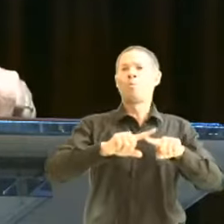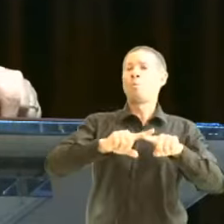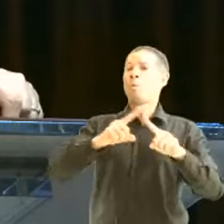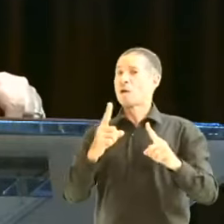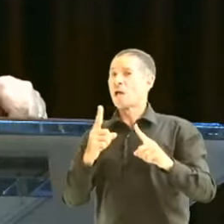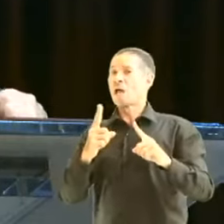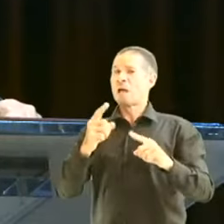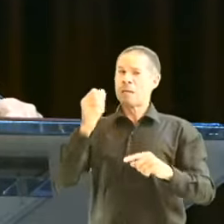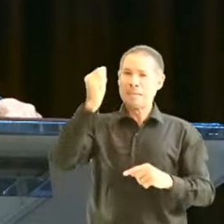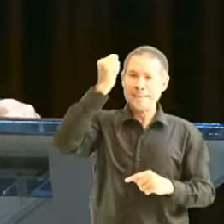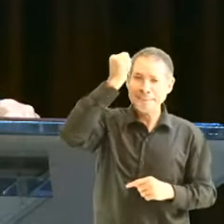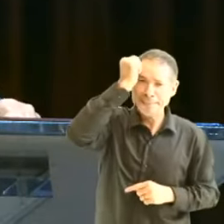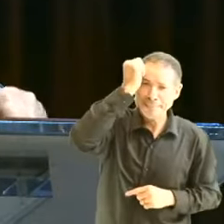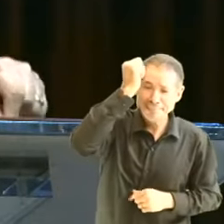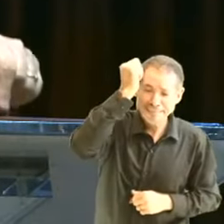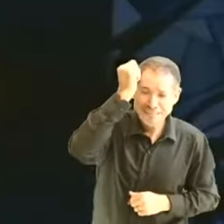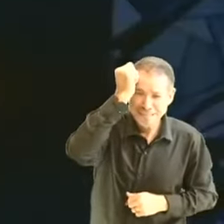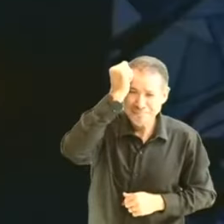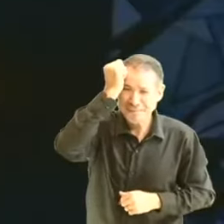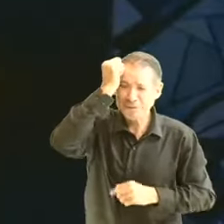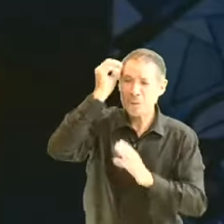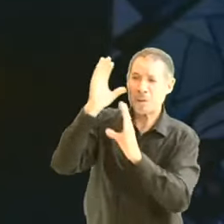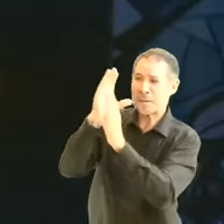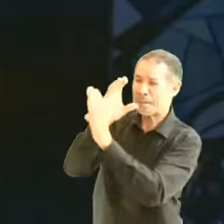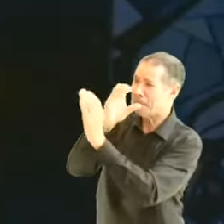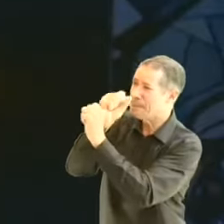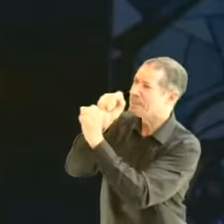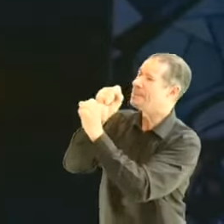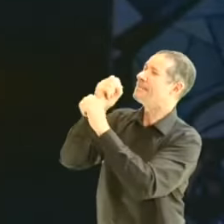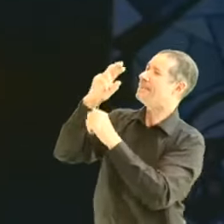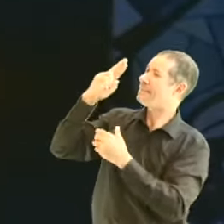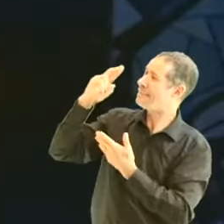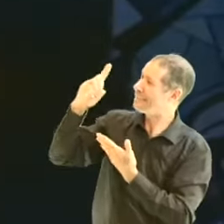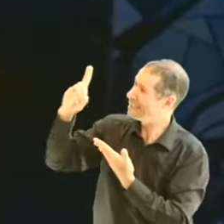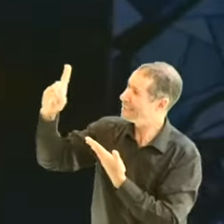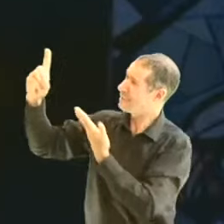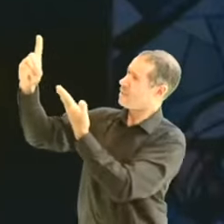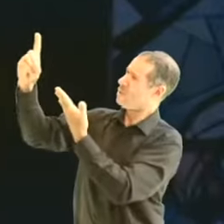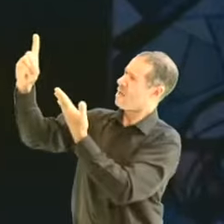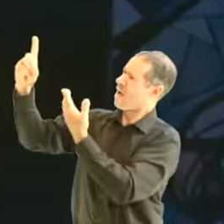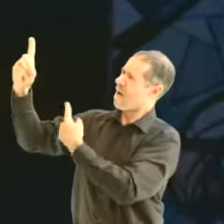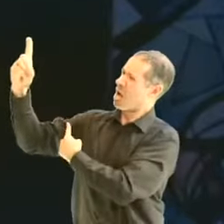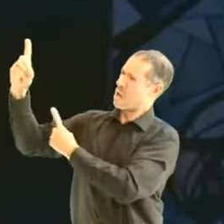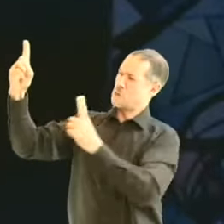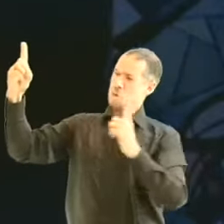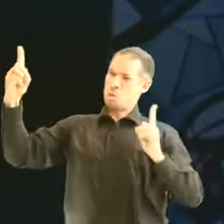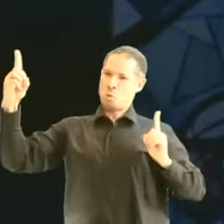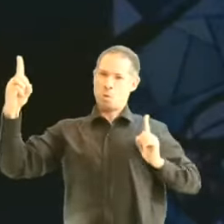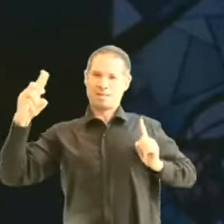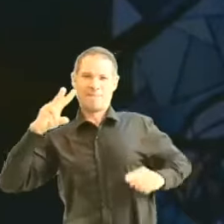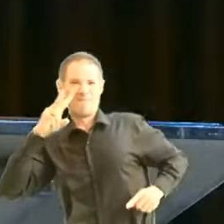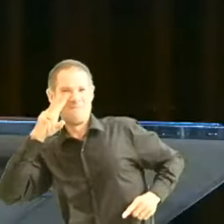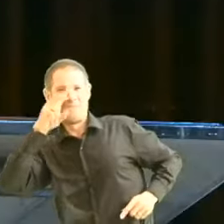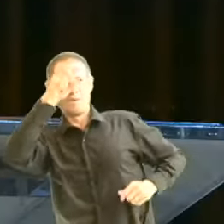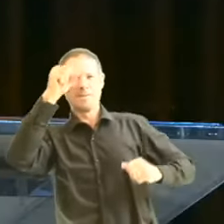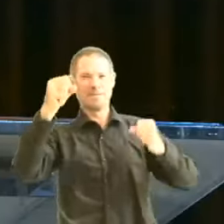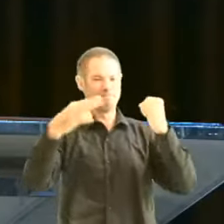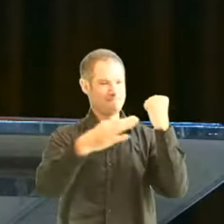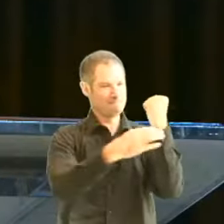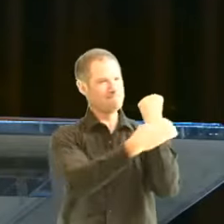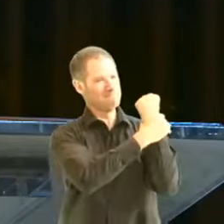no arrependimento e na confiança nele que está a nossa força e a nossa